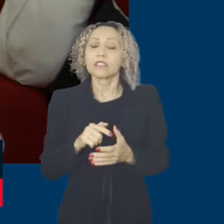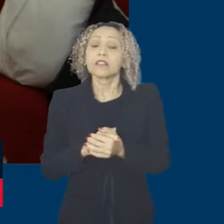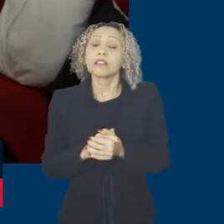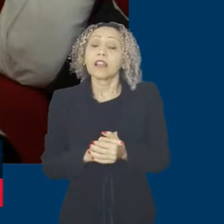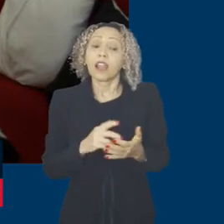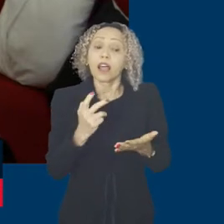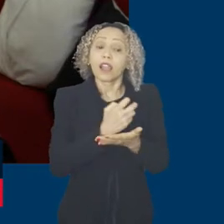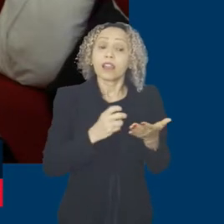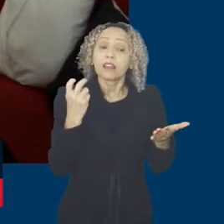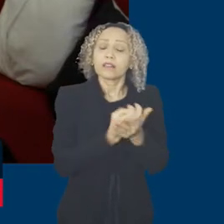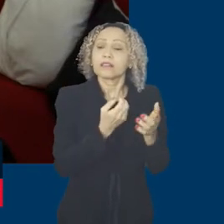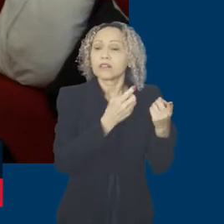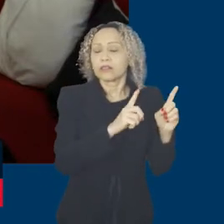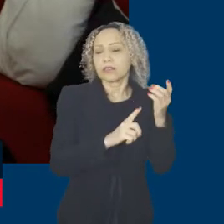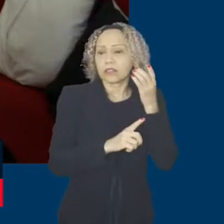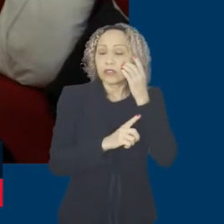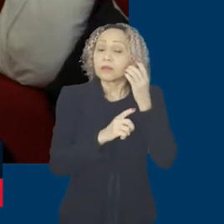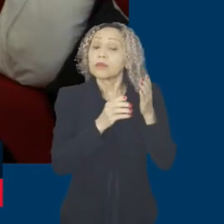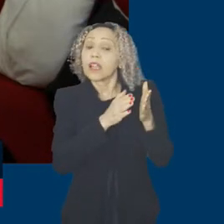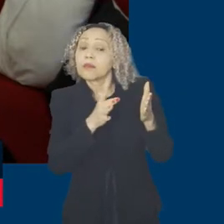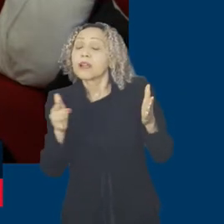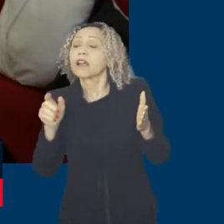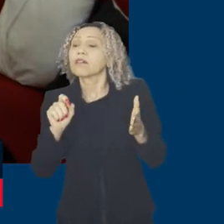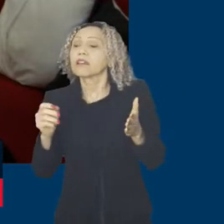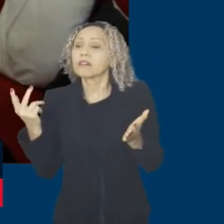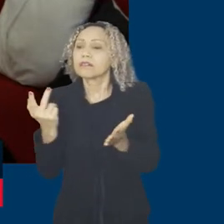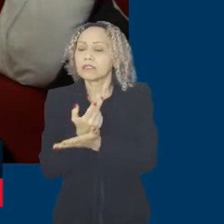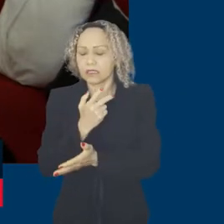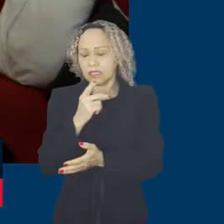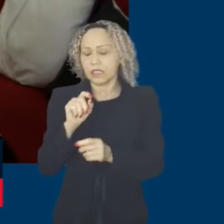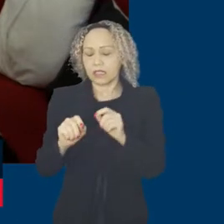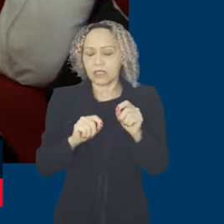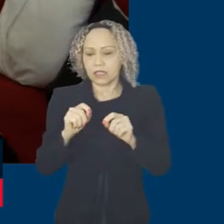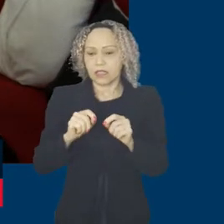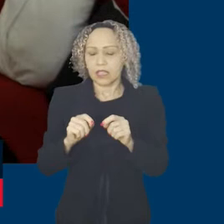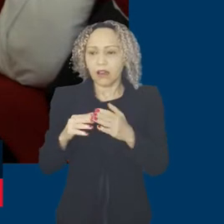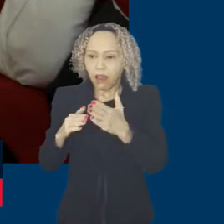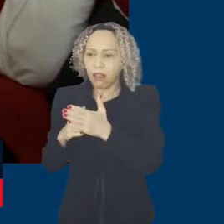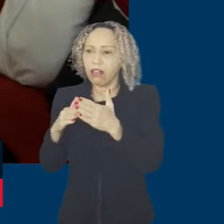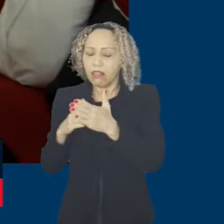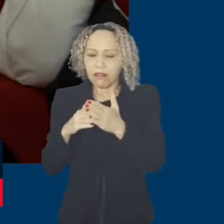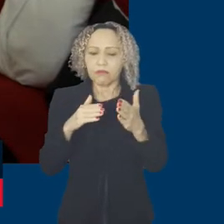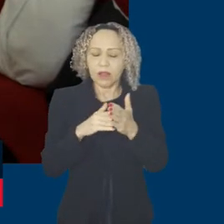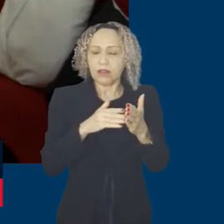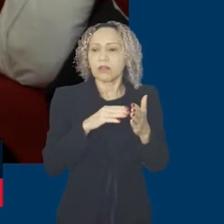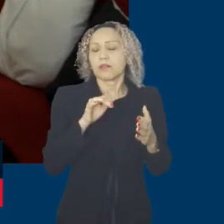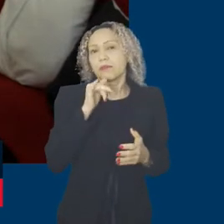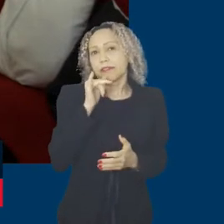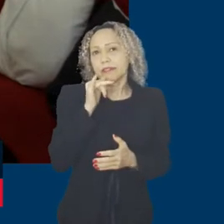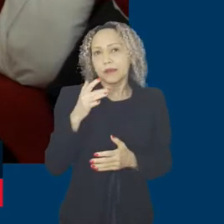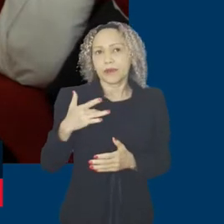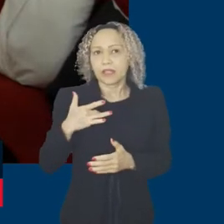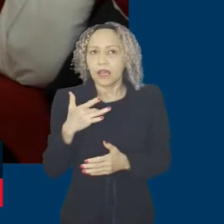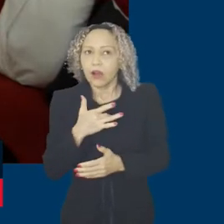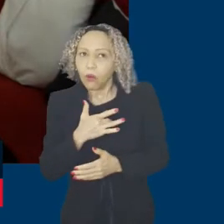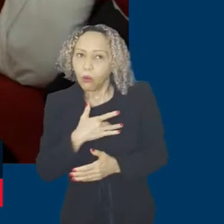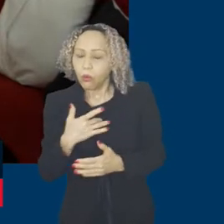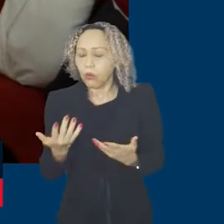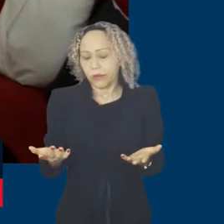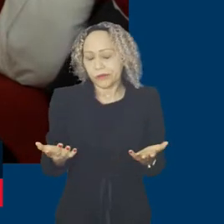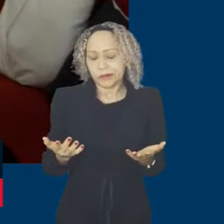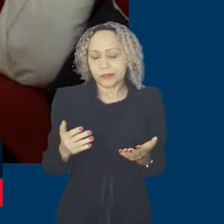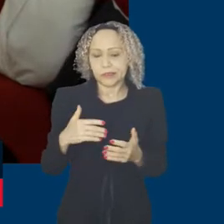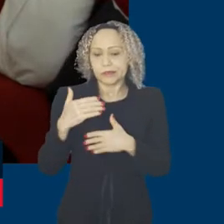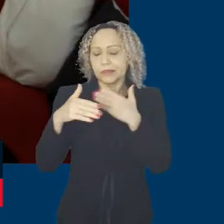sociais por 20 anos. Isso valeu para todas as áreas, mas a gente vai usar aqui a saúde como exemplo, porque foi o que foi utilizado na nossa matéria.